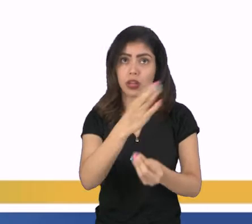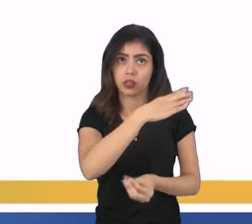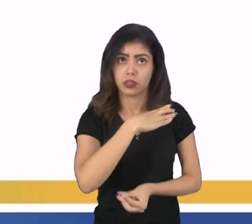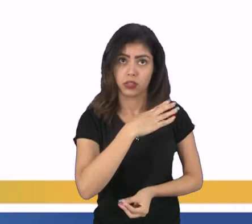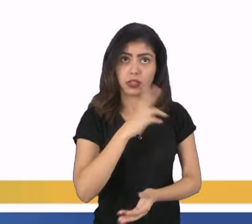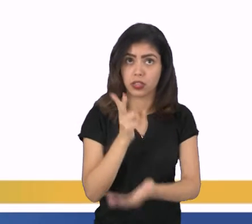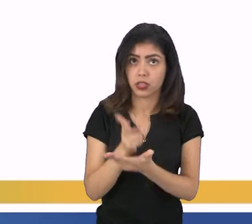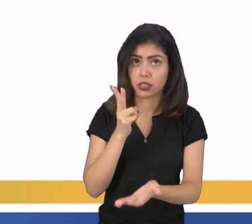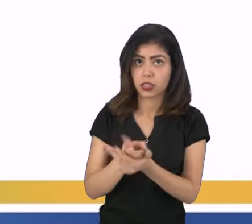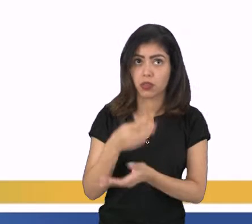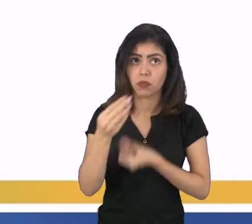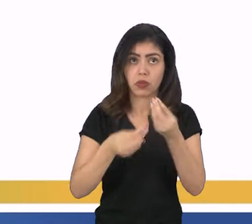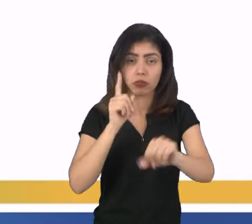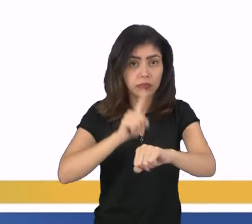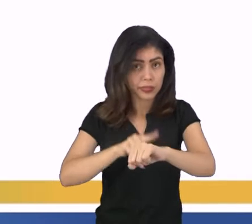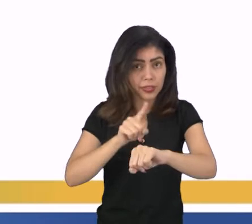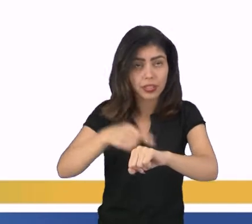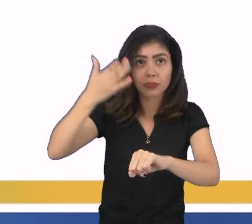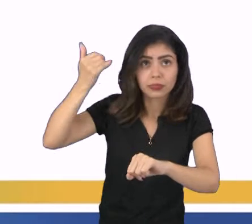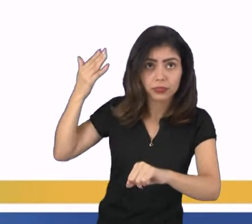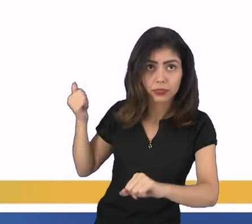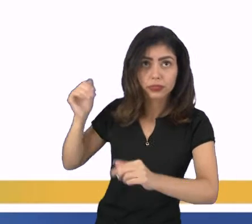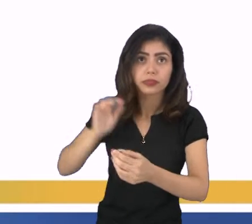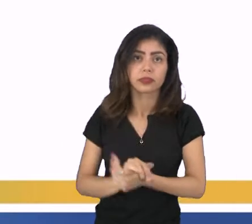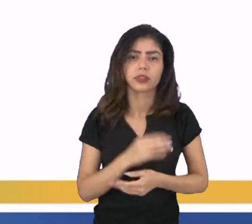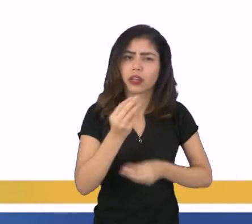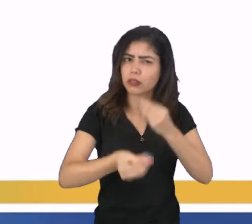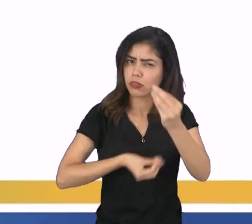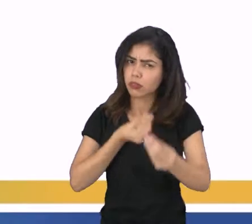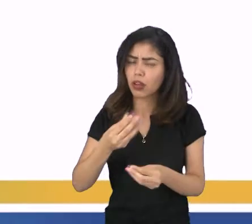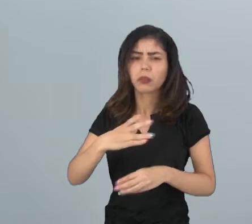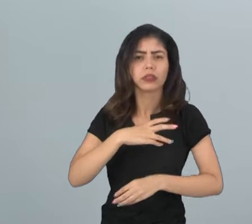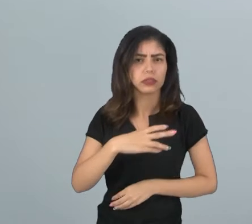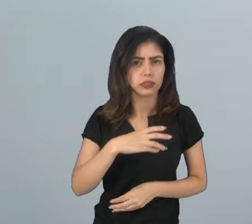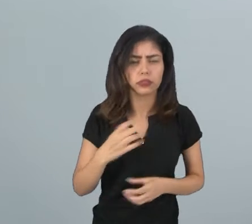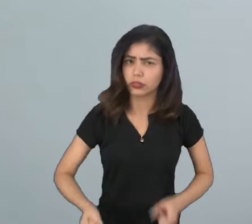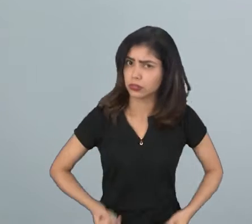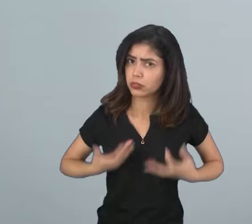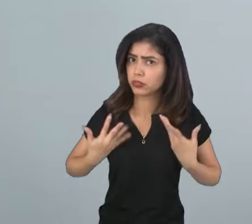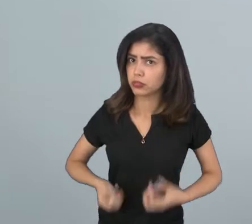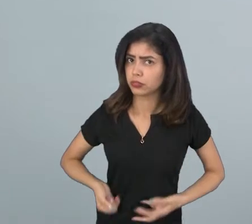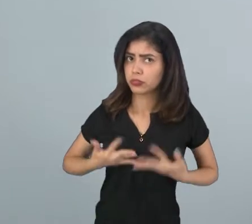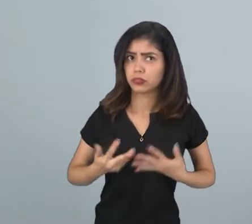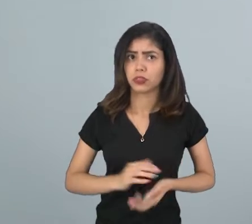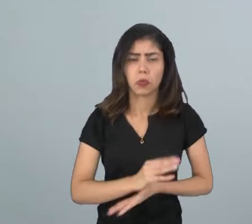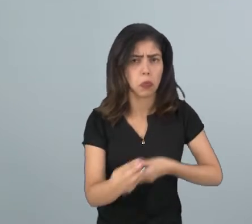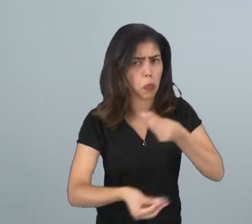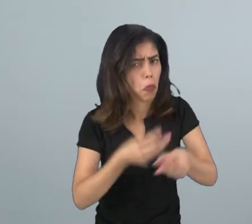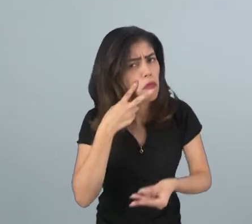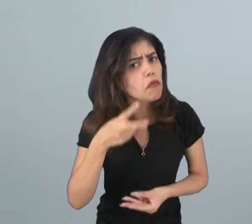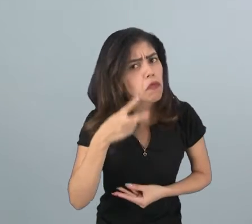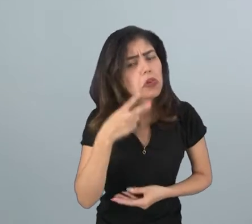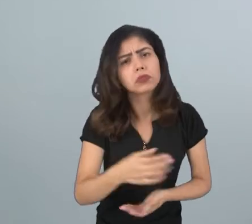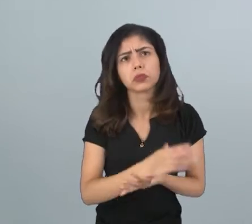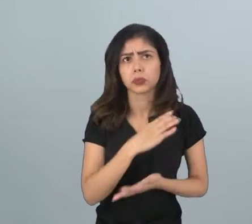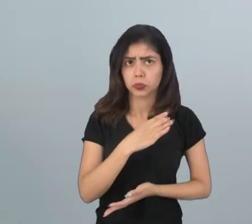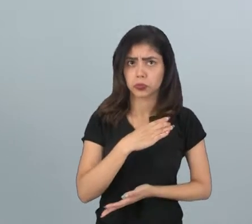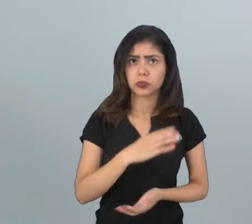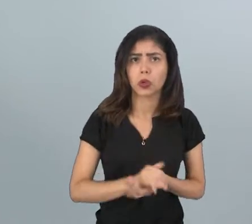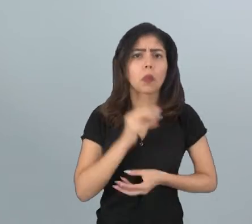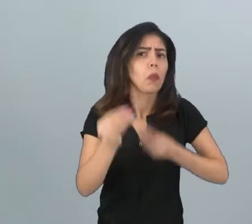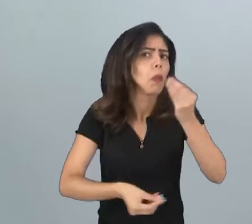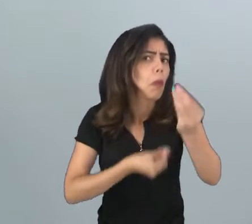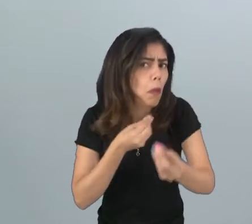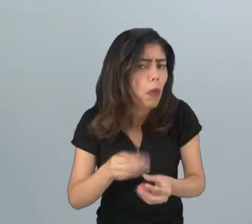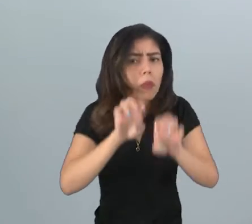é sempre a forma de um tempo. Então, como a cidade se manifesta, como eu vejo a cidade,